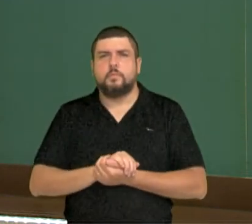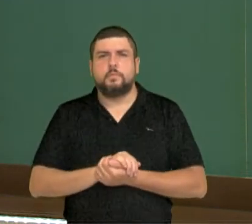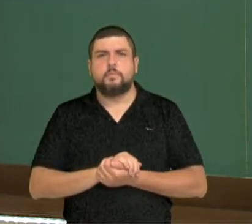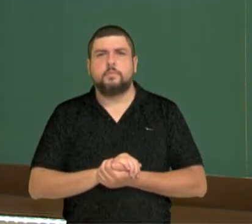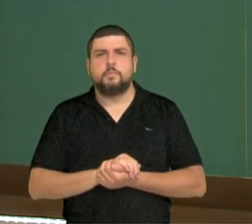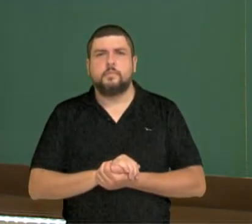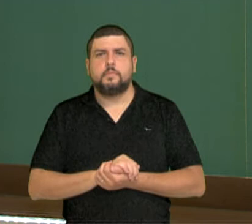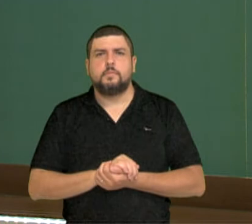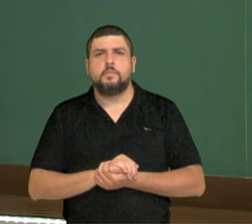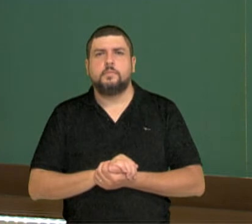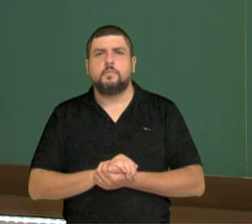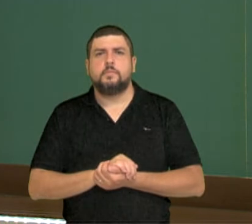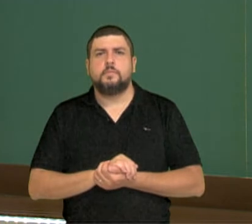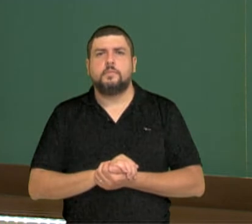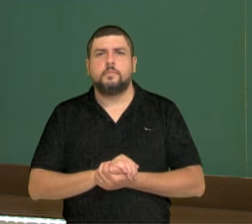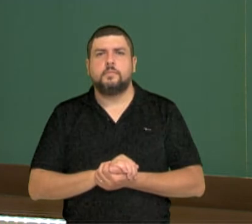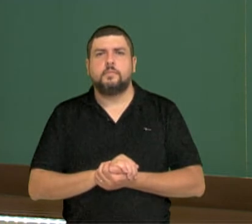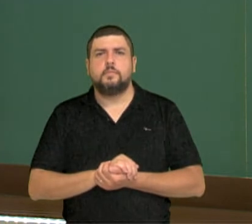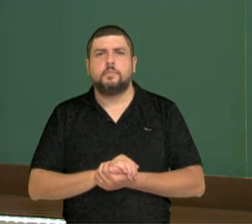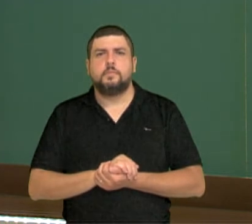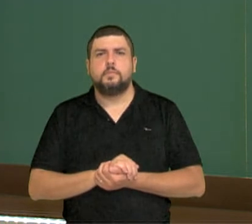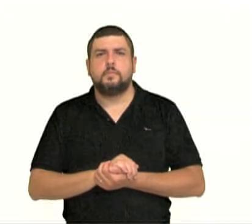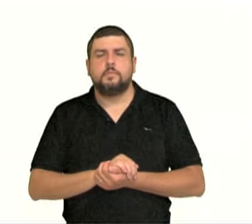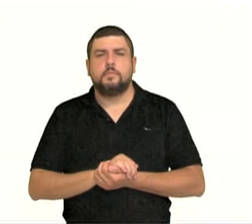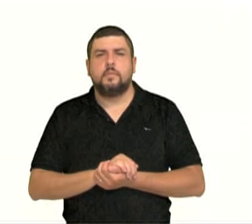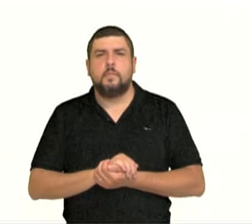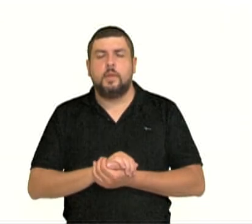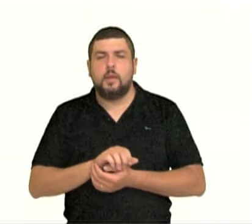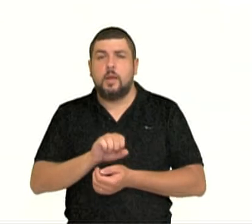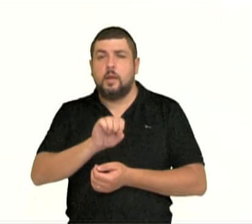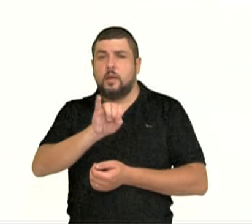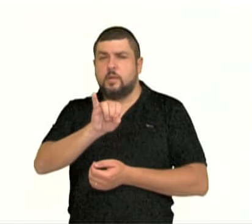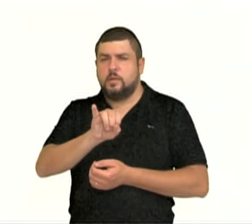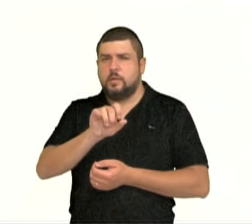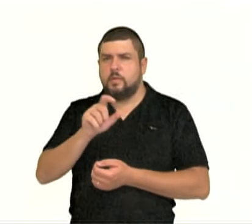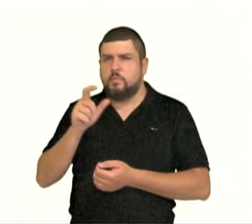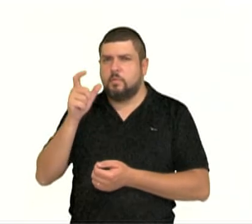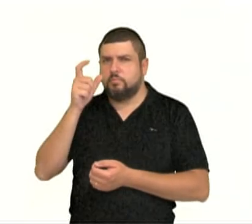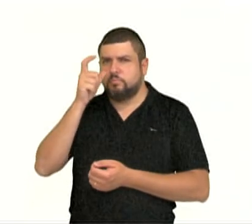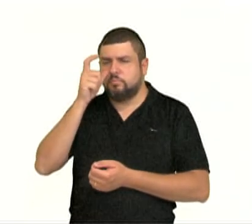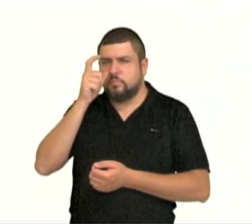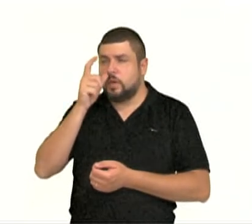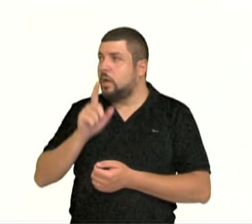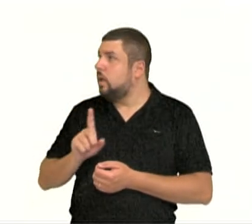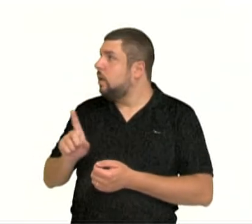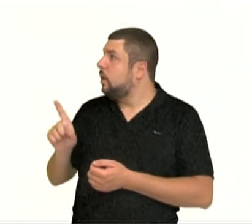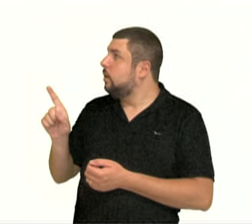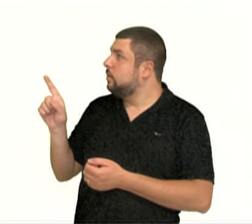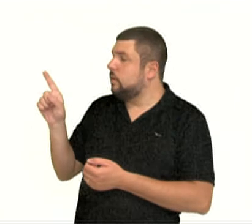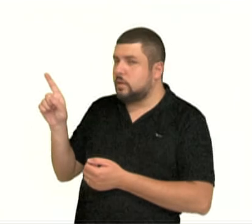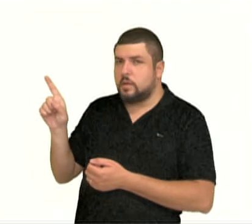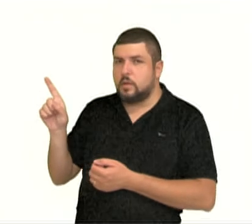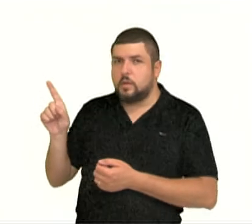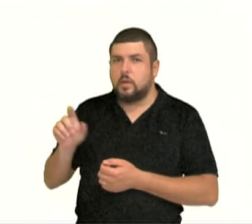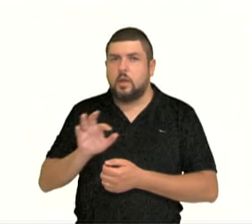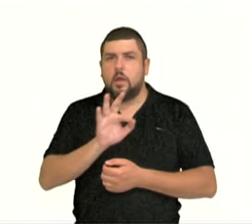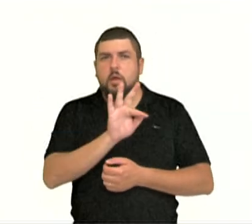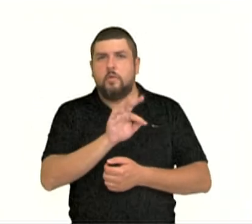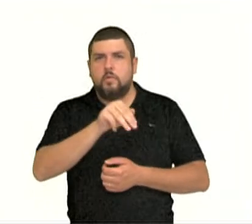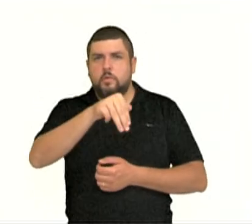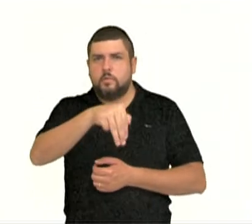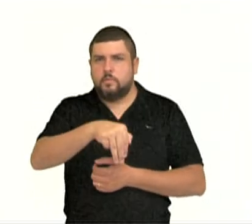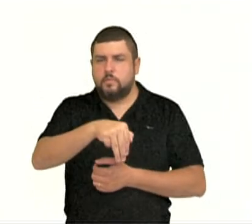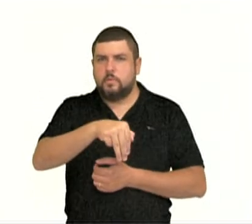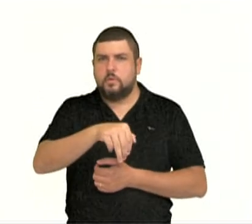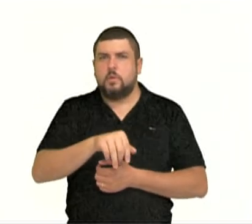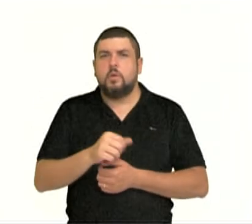aqui. Seguinte, se você for olhar, nós temos a força média, que está nessa informação aqui, perto da palavra vôlei, que